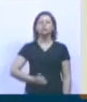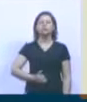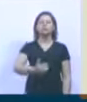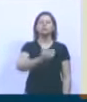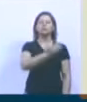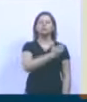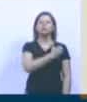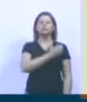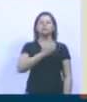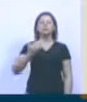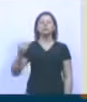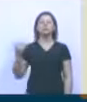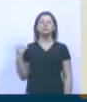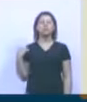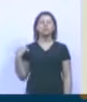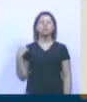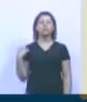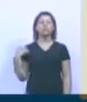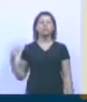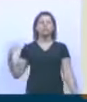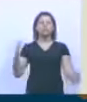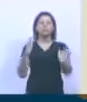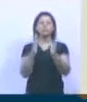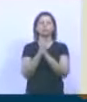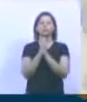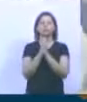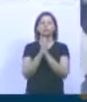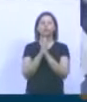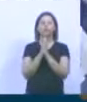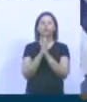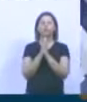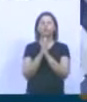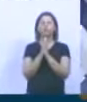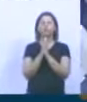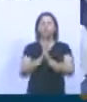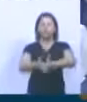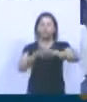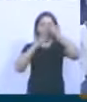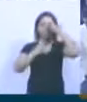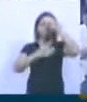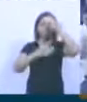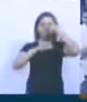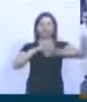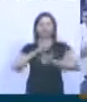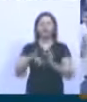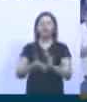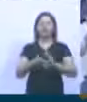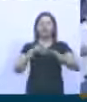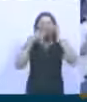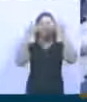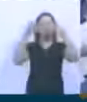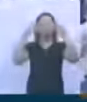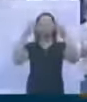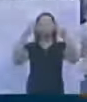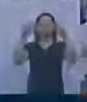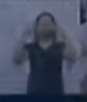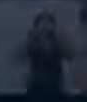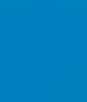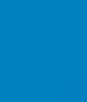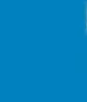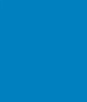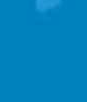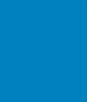Filho e do Espírito Santo. Amém. Obrigado, Amém. Senhor. Obrigado, Senhor. Obrigado, Senhor.